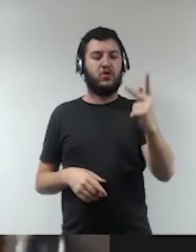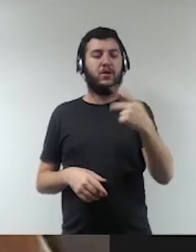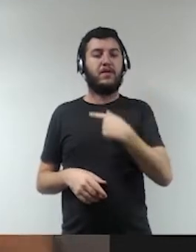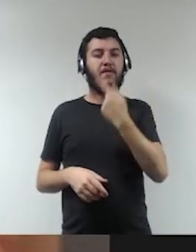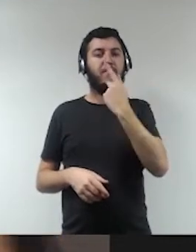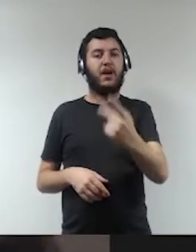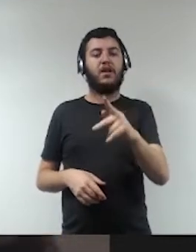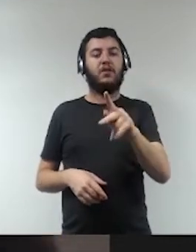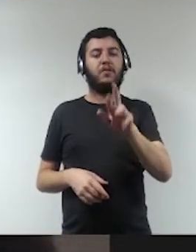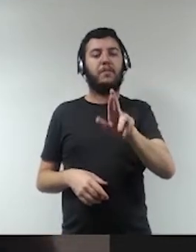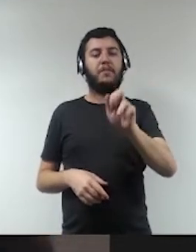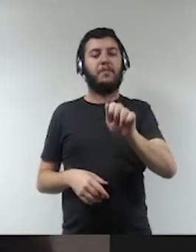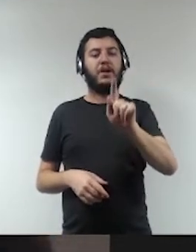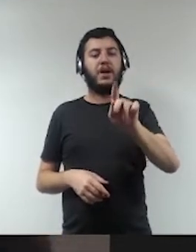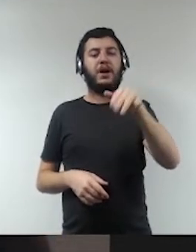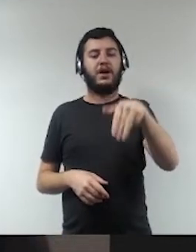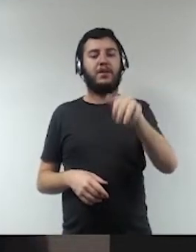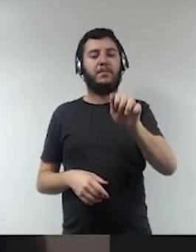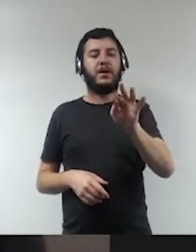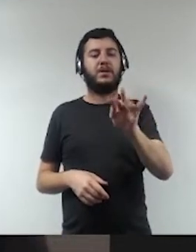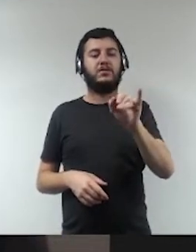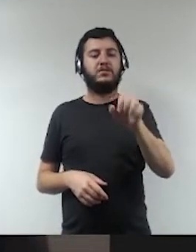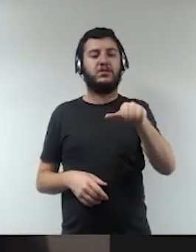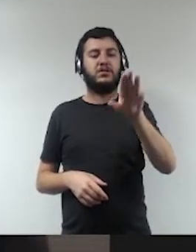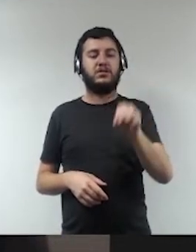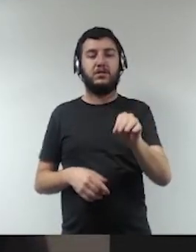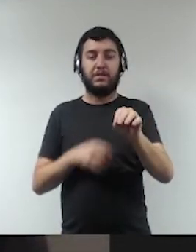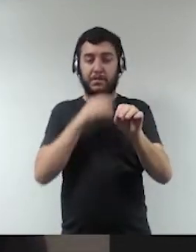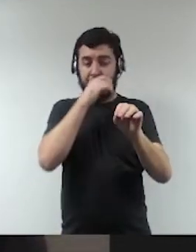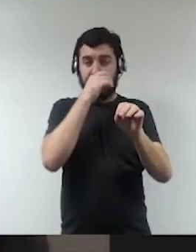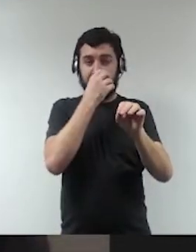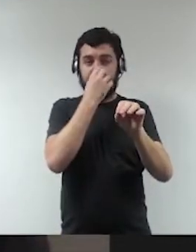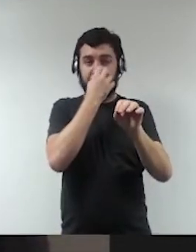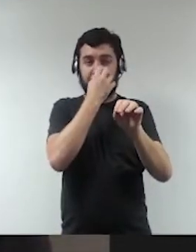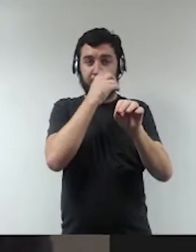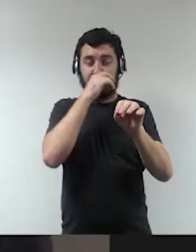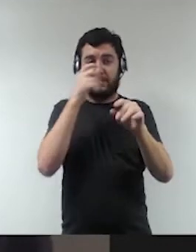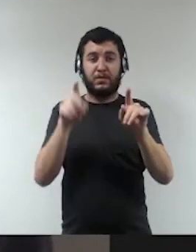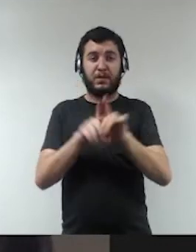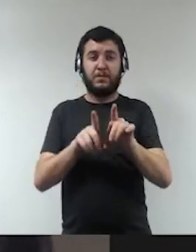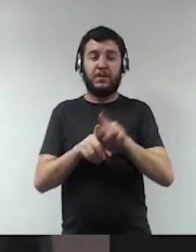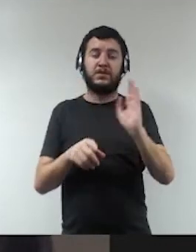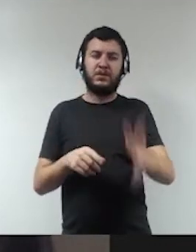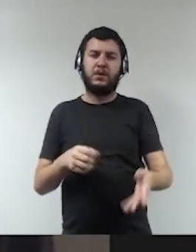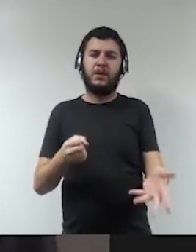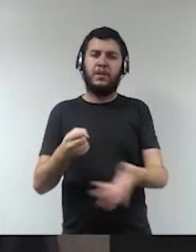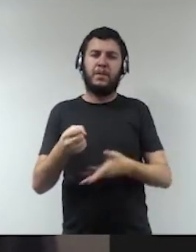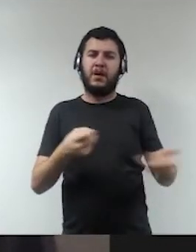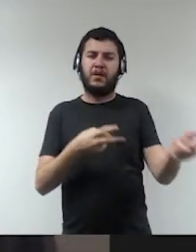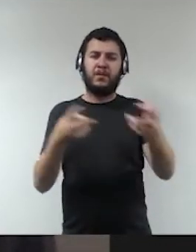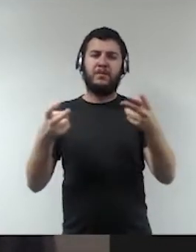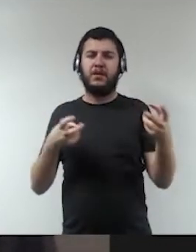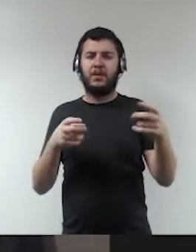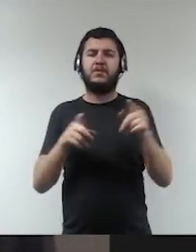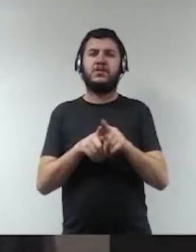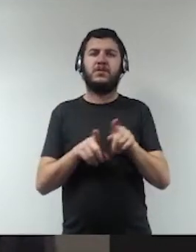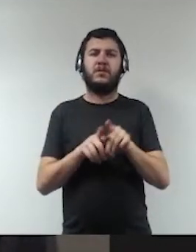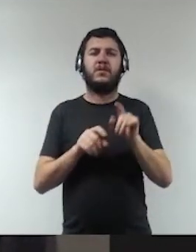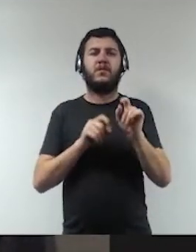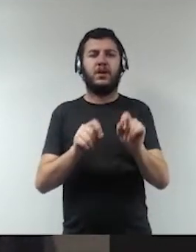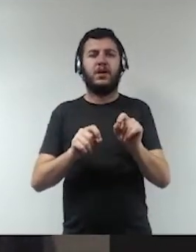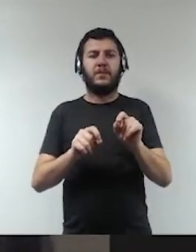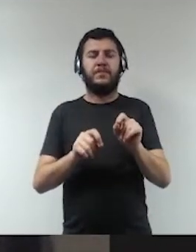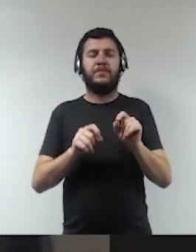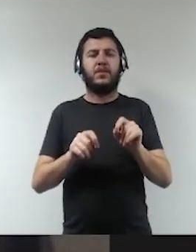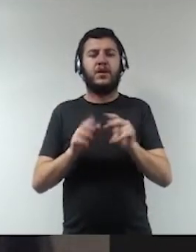norte-americano utilitarista, né, que é possível, com base nessa perceptível resistência